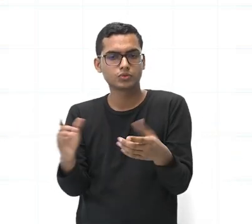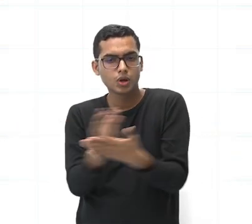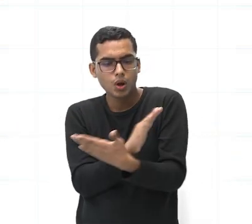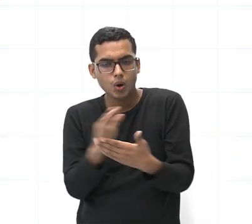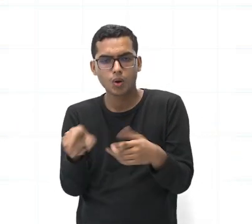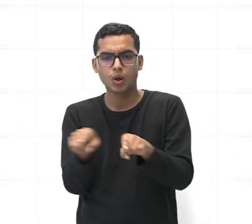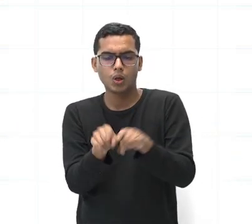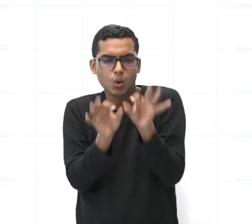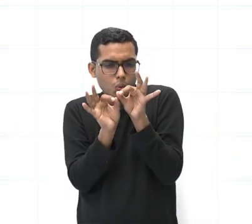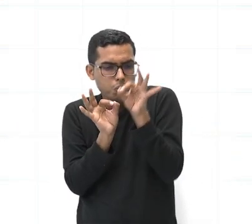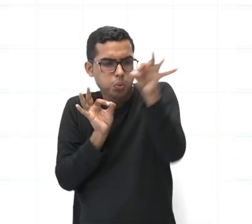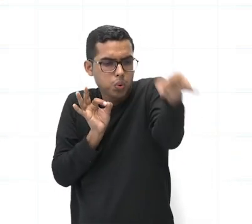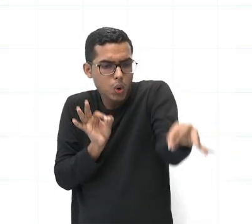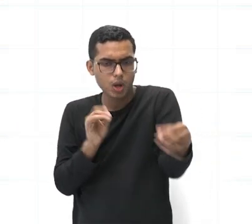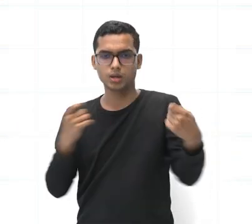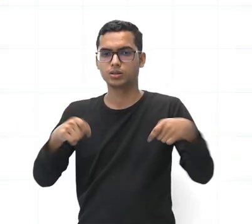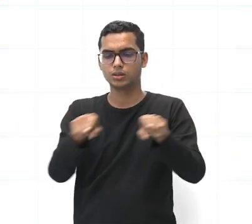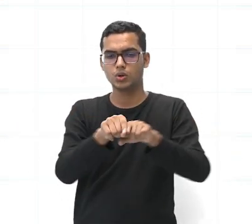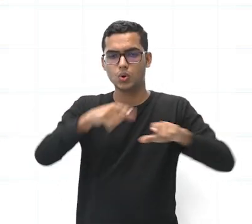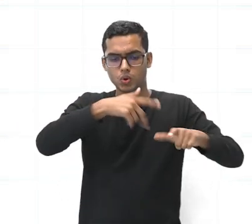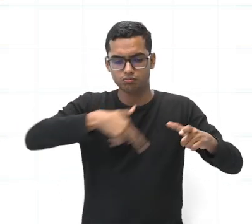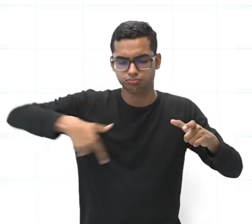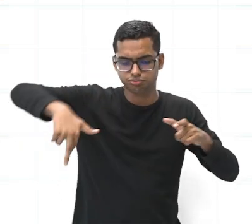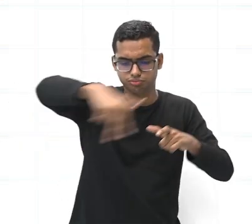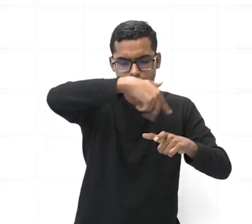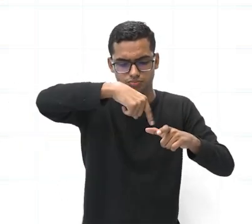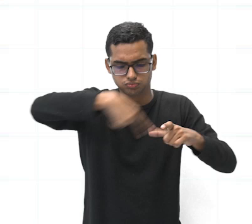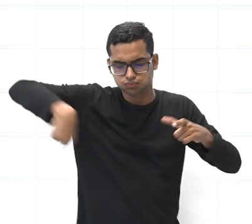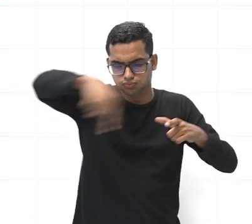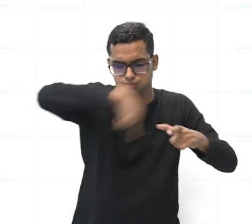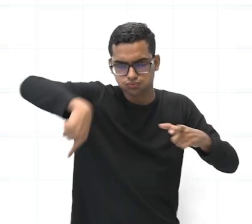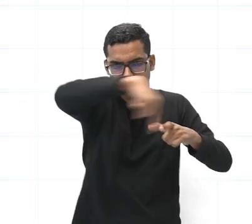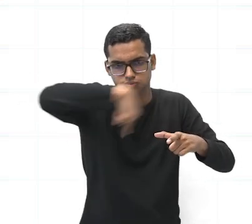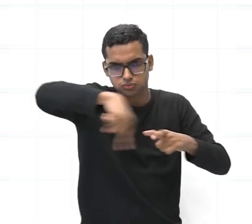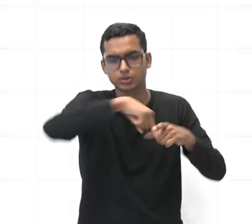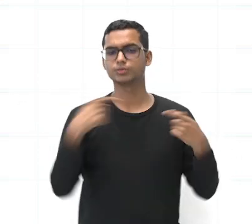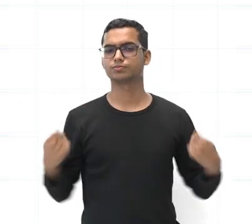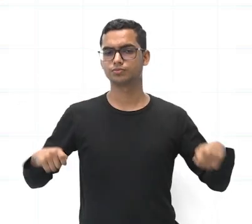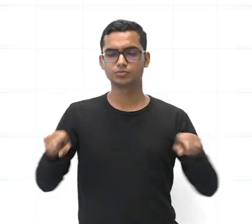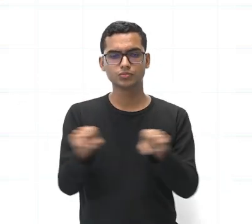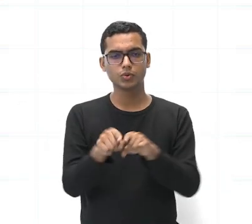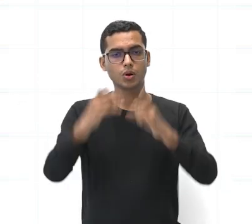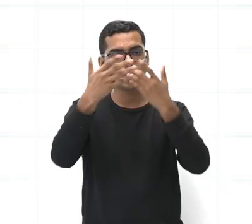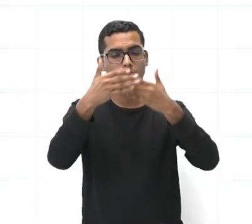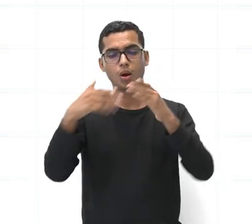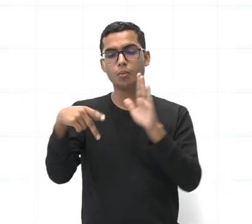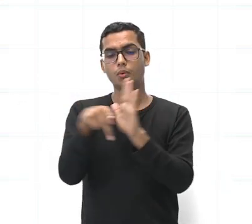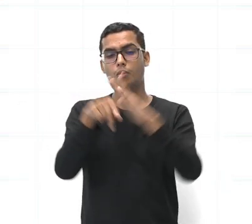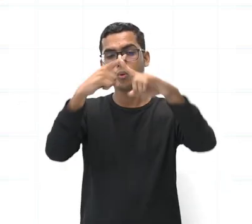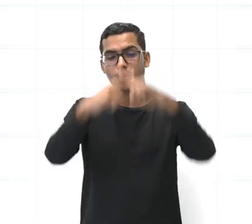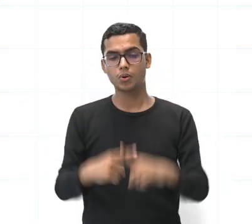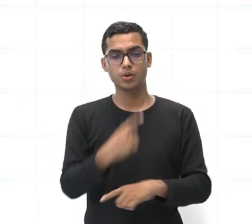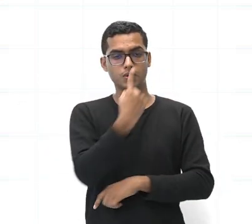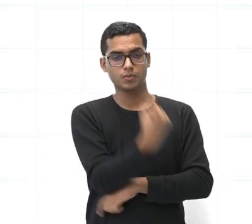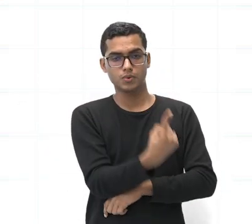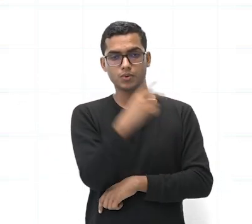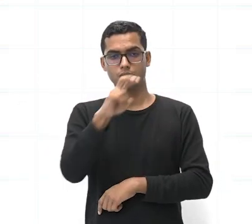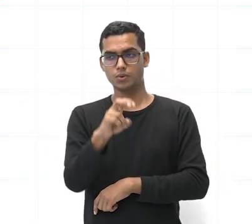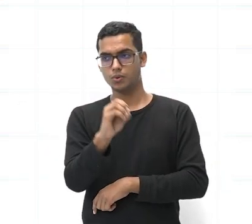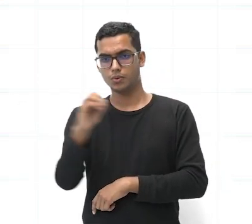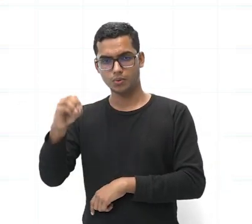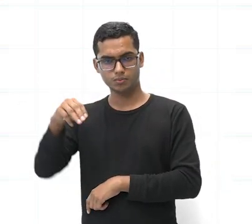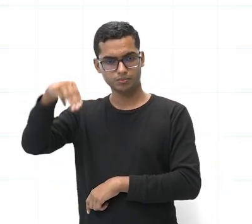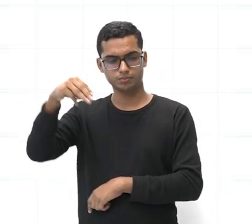precisar fazer mais de uma volta na pista, como é o caso da prova de 1.500 metros. Você vai precisar correr 3 voltas